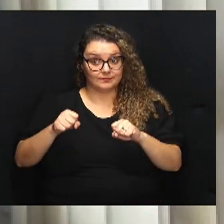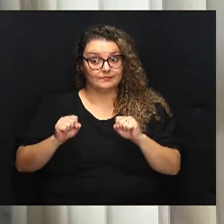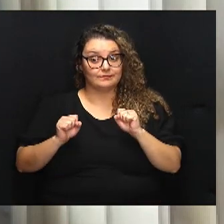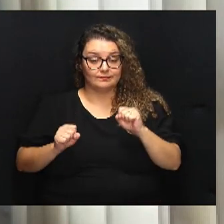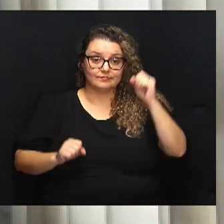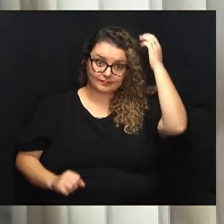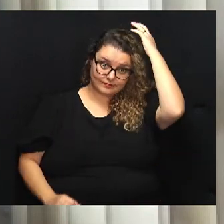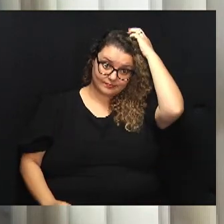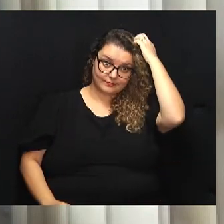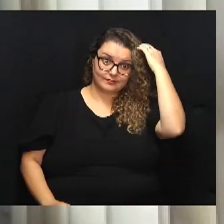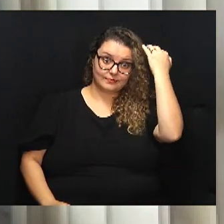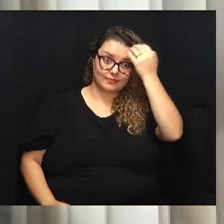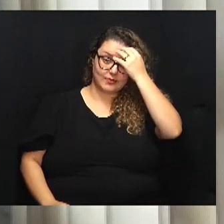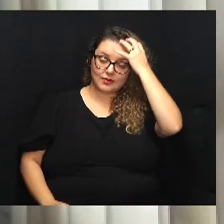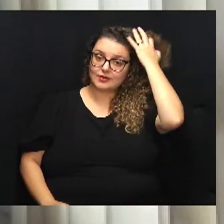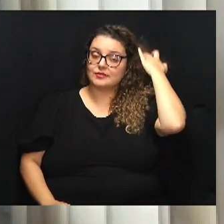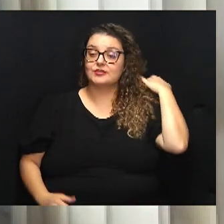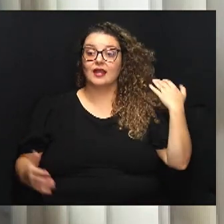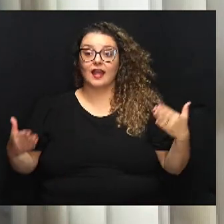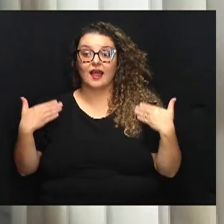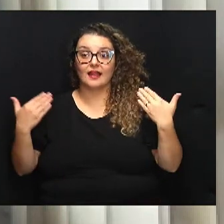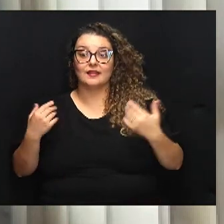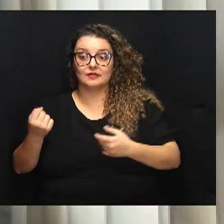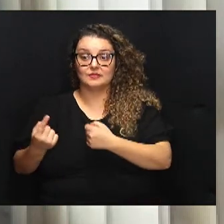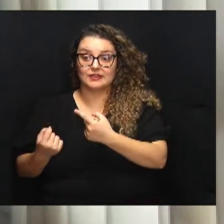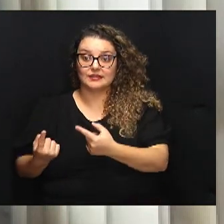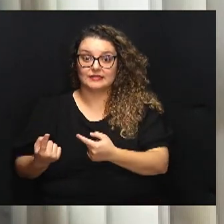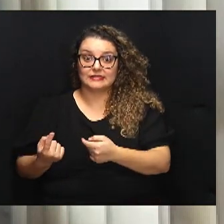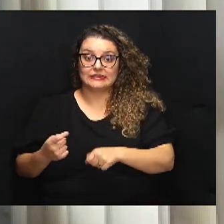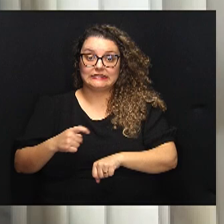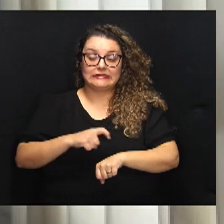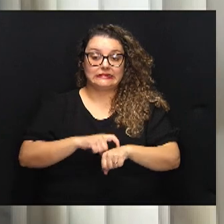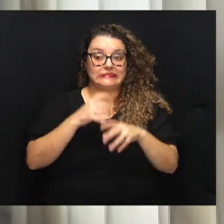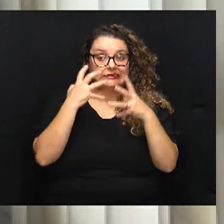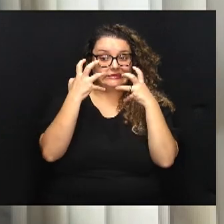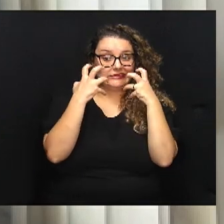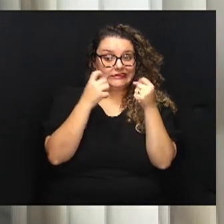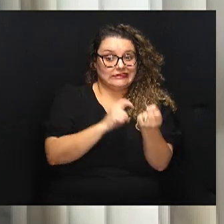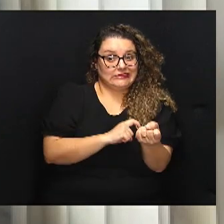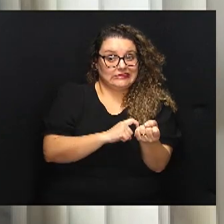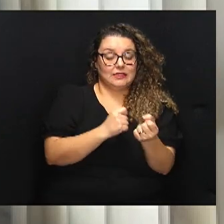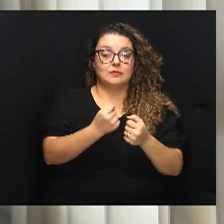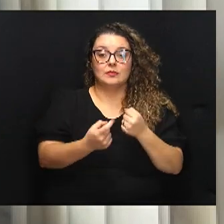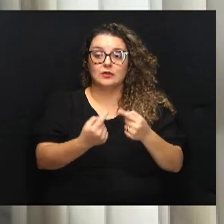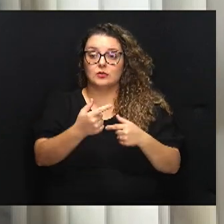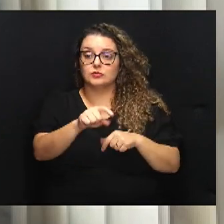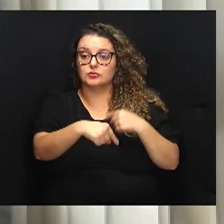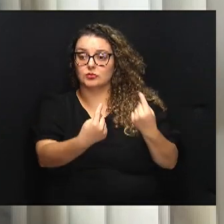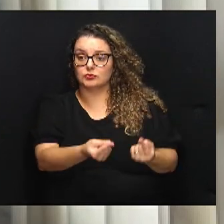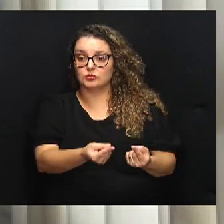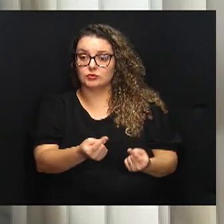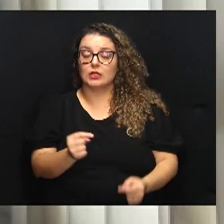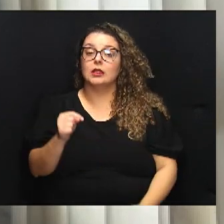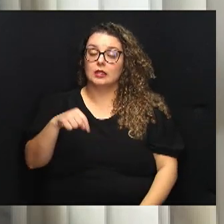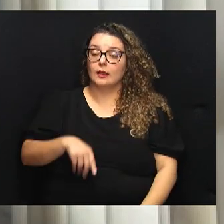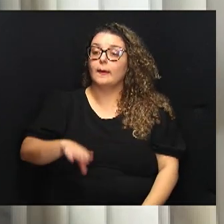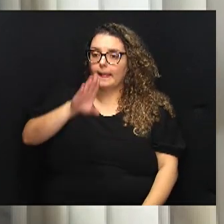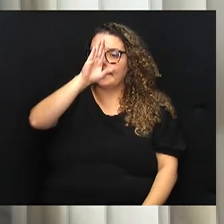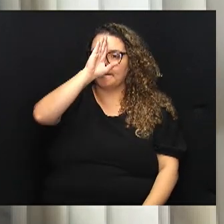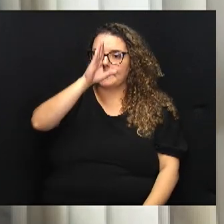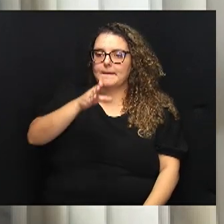uma alegria para alguns e realmente é um momento de muita tensão para outros. E aqui,